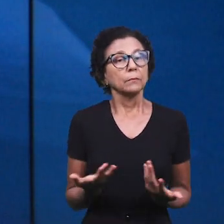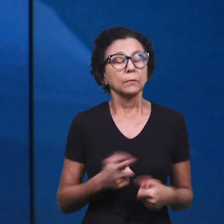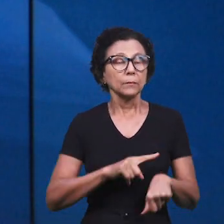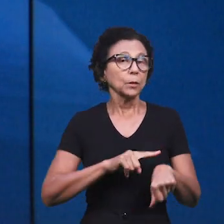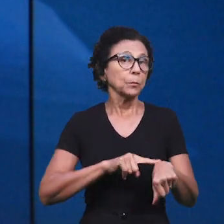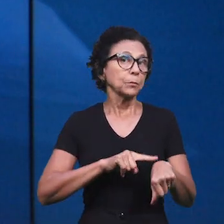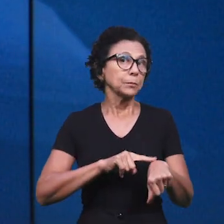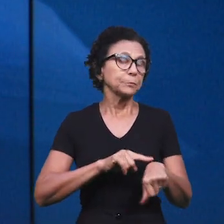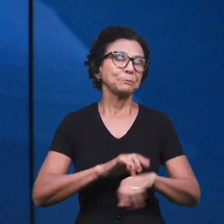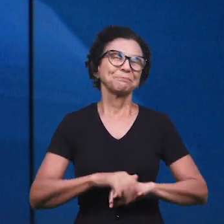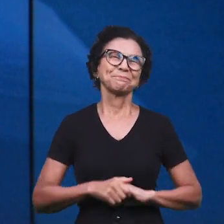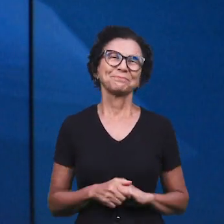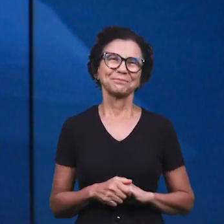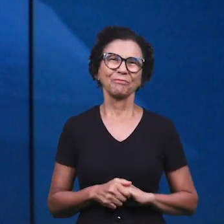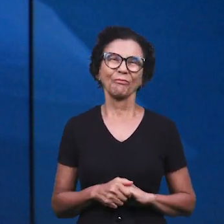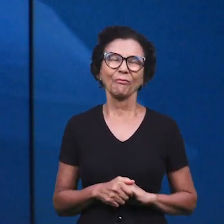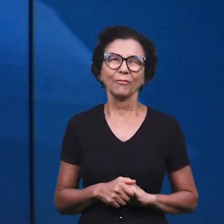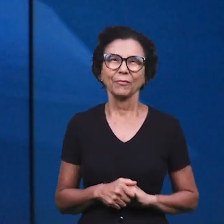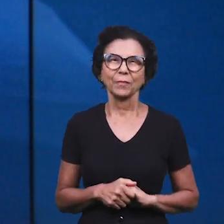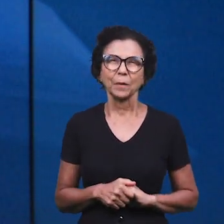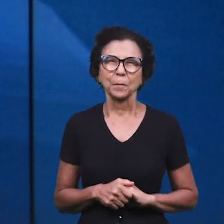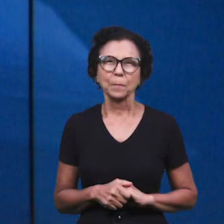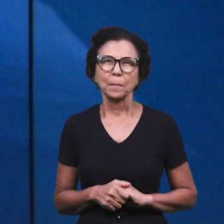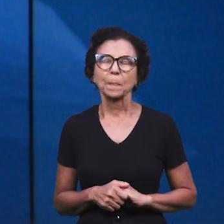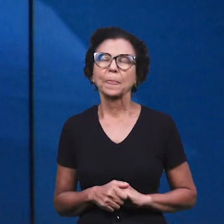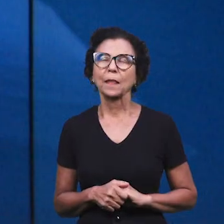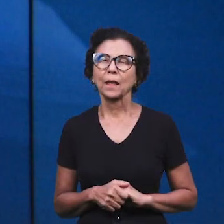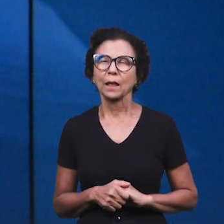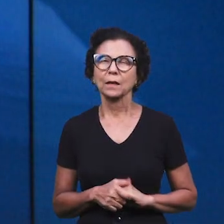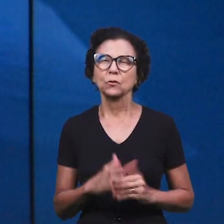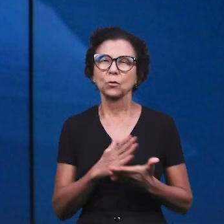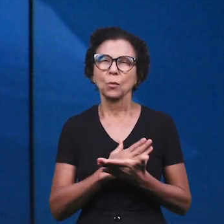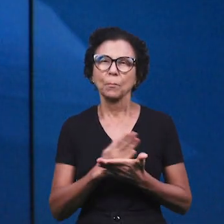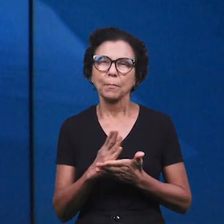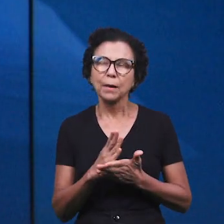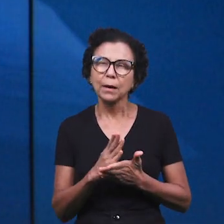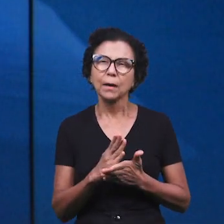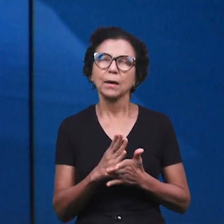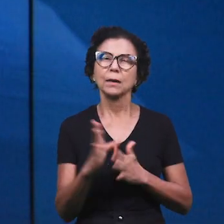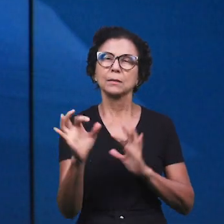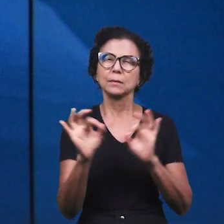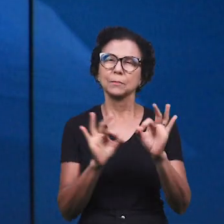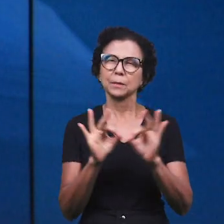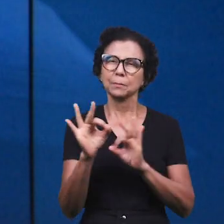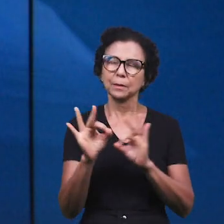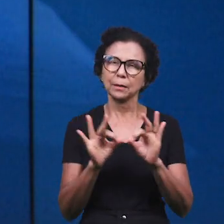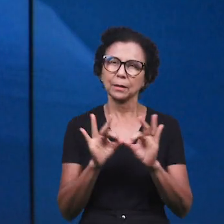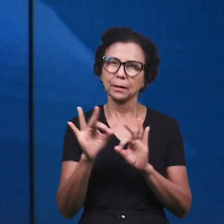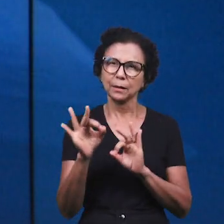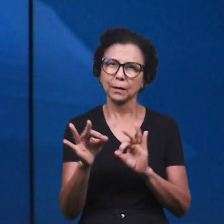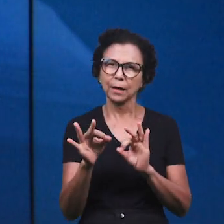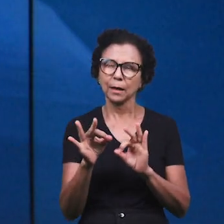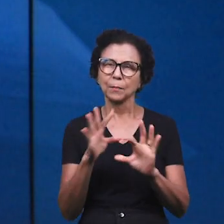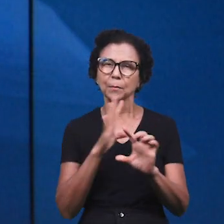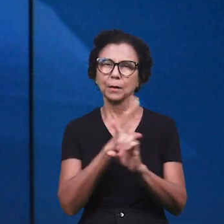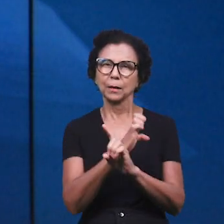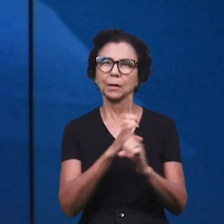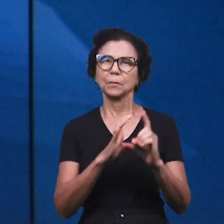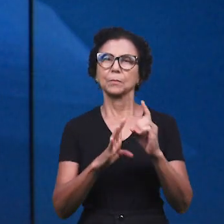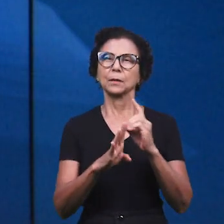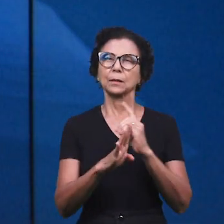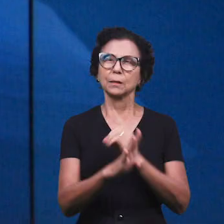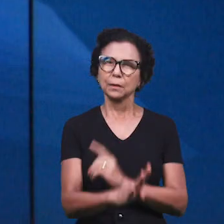em que a Escola Bíblica já começa a ser preparada. É uma antecipação do assunto aqui